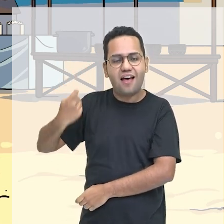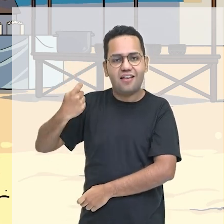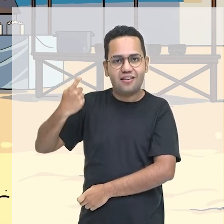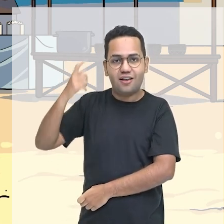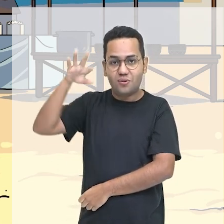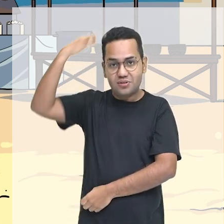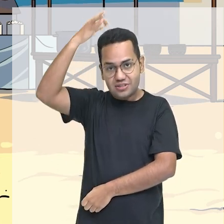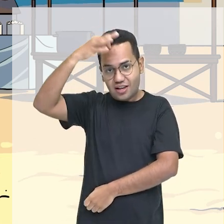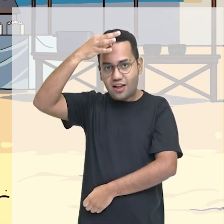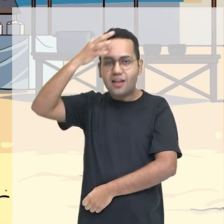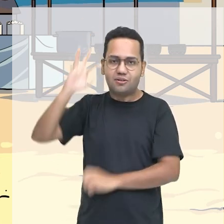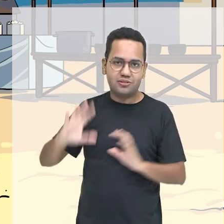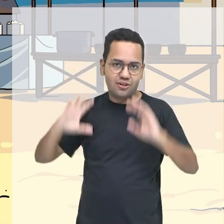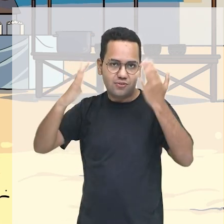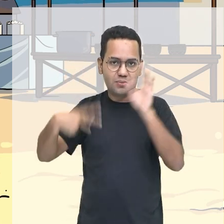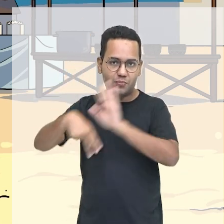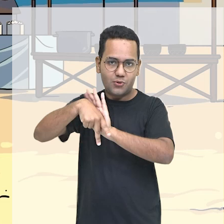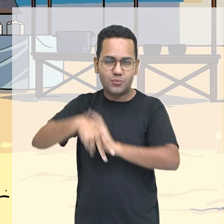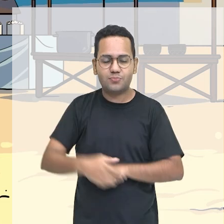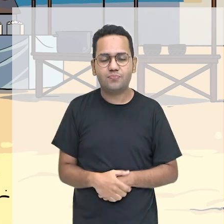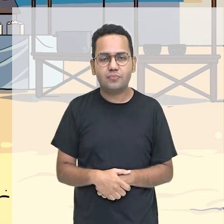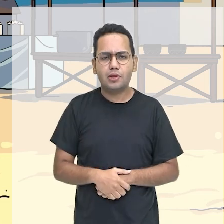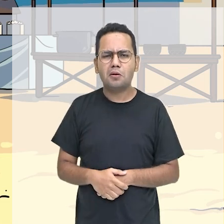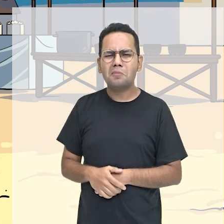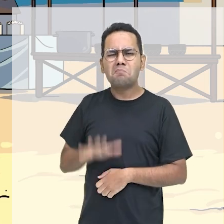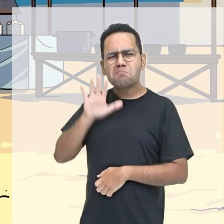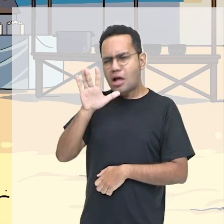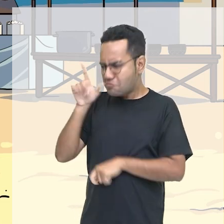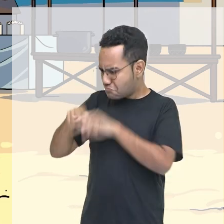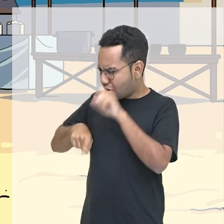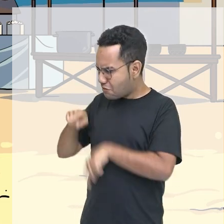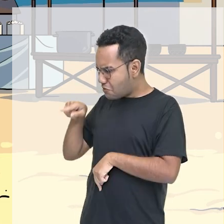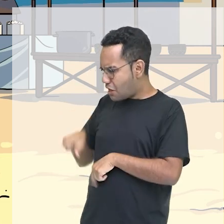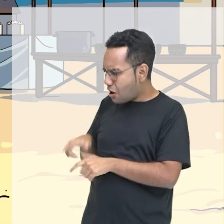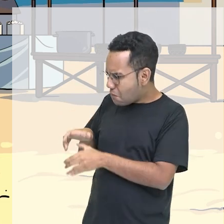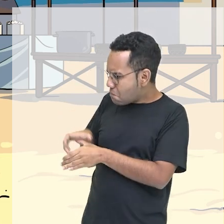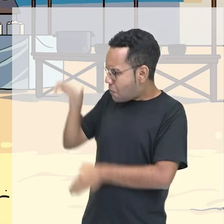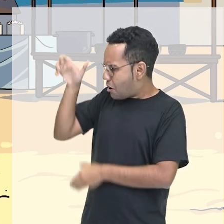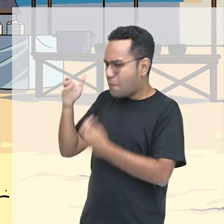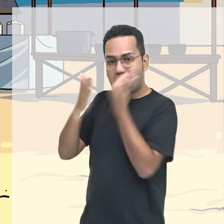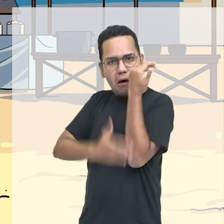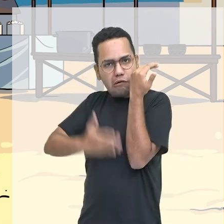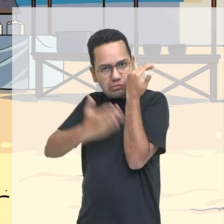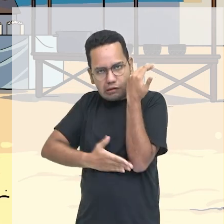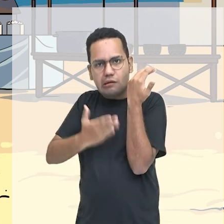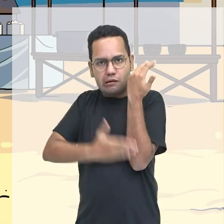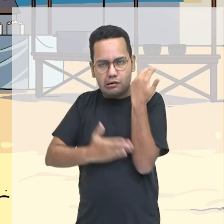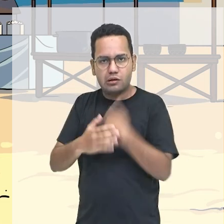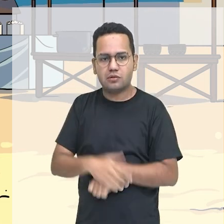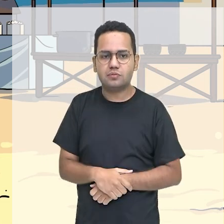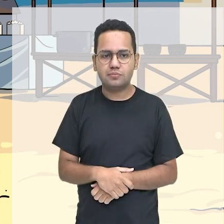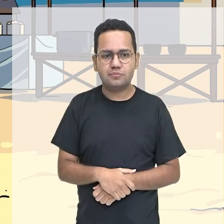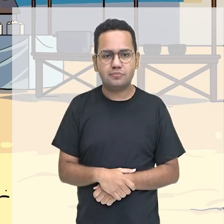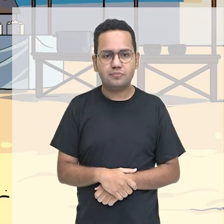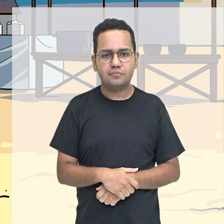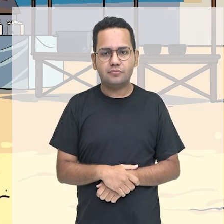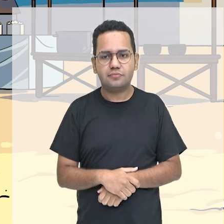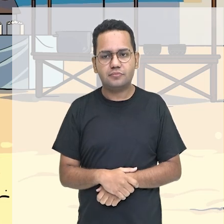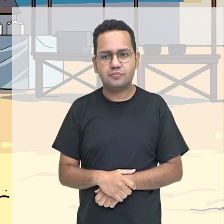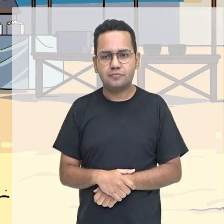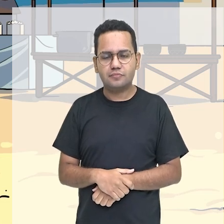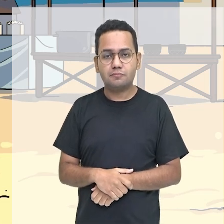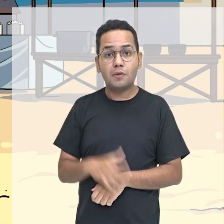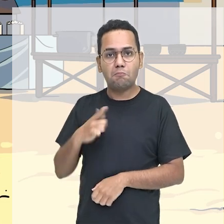aqui que está sendo comemorado. Esse mastro, ele é grande, ele é de madeira, geralmente extraído aí de uma árvore